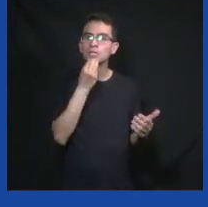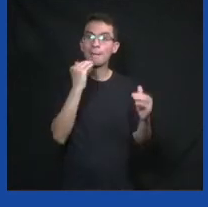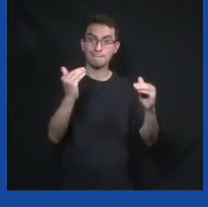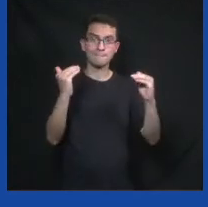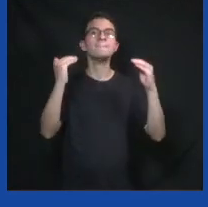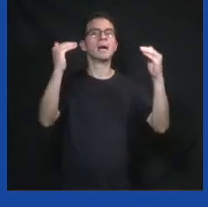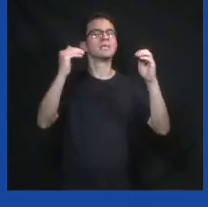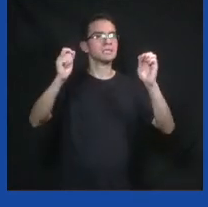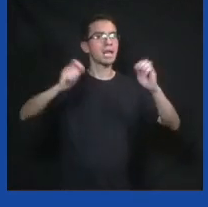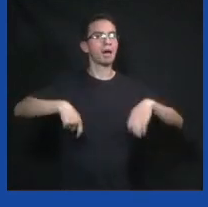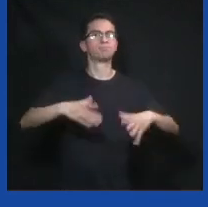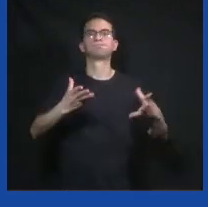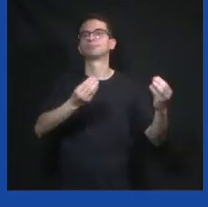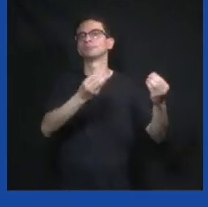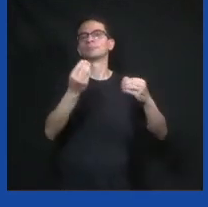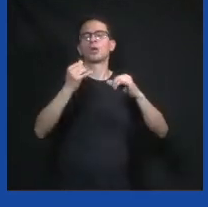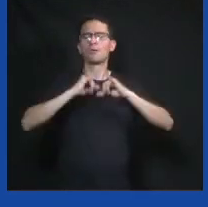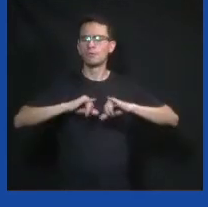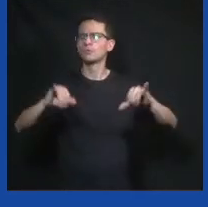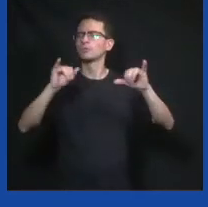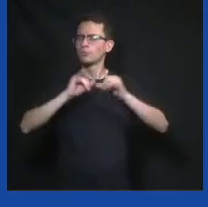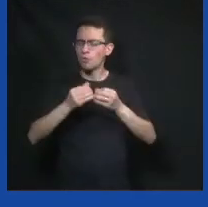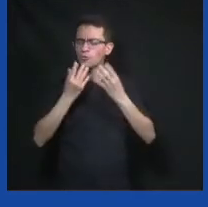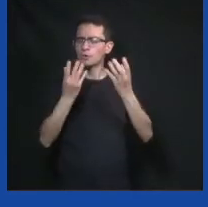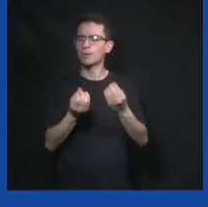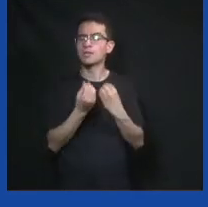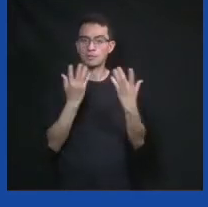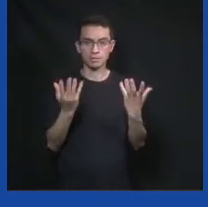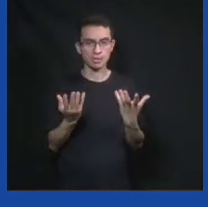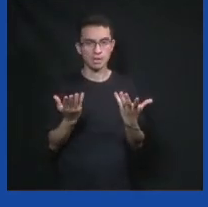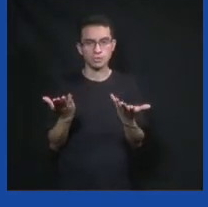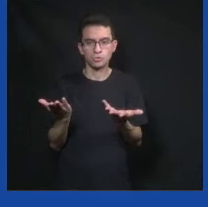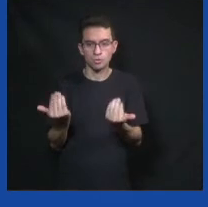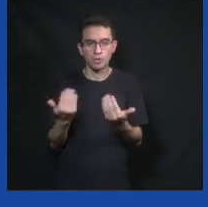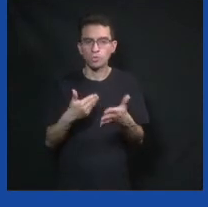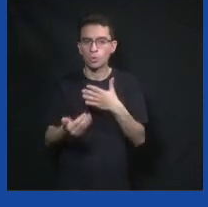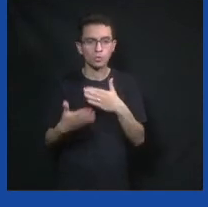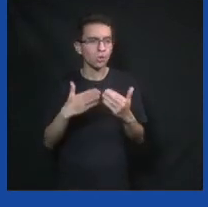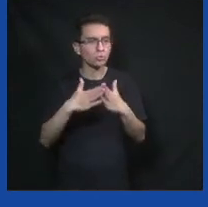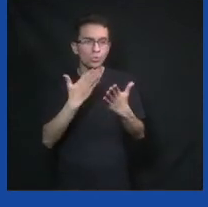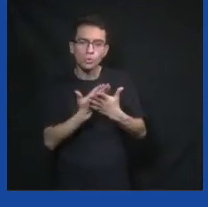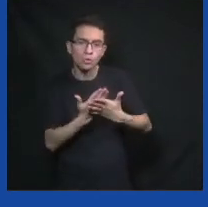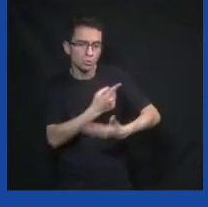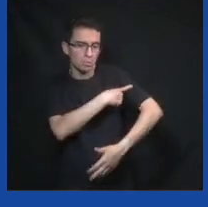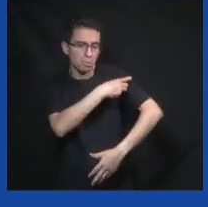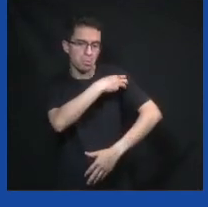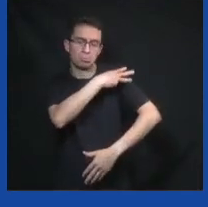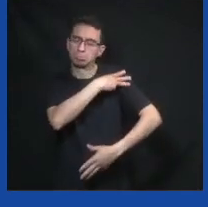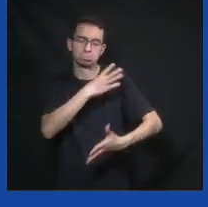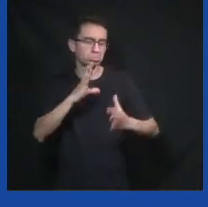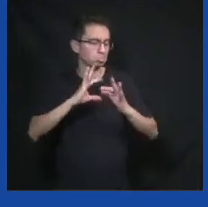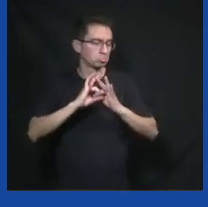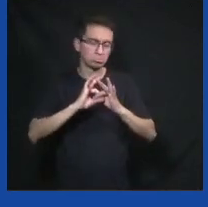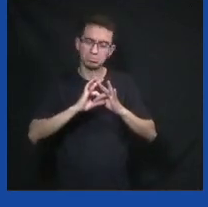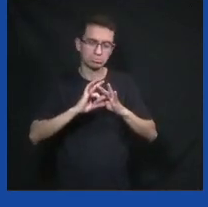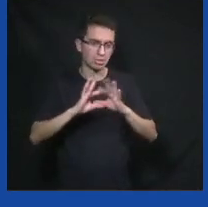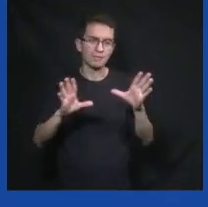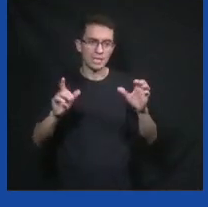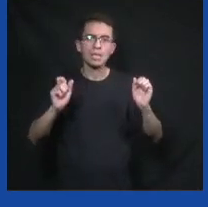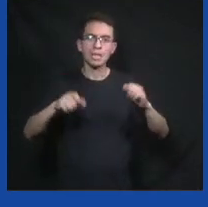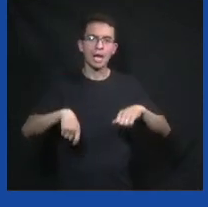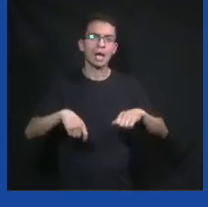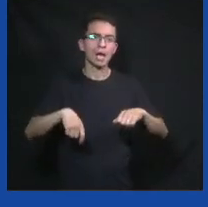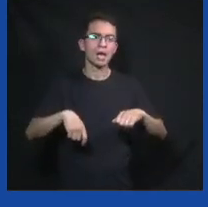pode dizer, um jovem pelo menos de uma condição de mínima de escolaridade, que tem acesso à informação, é dizer não tem por onde